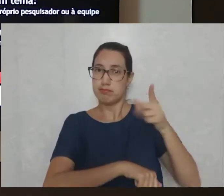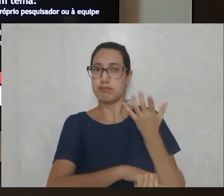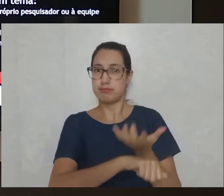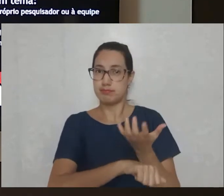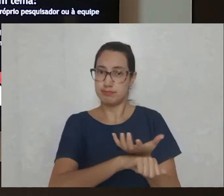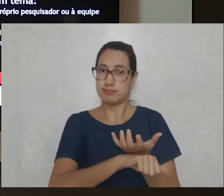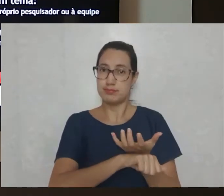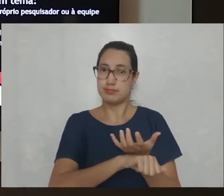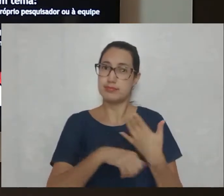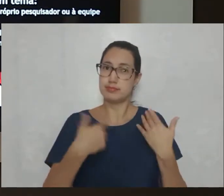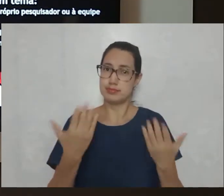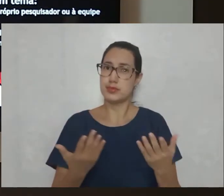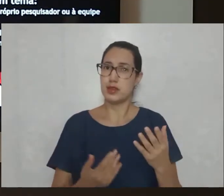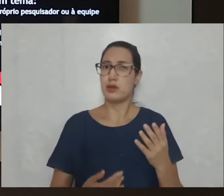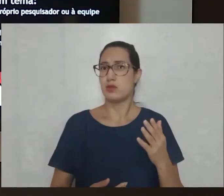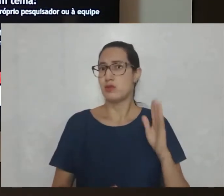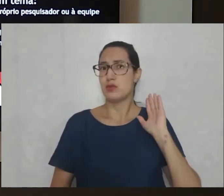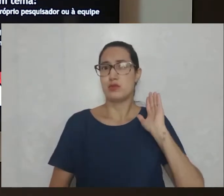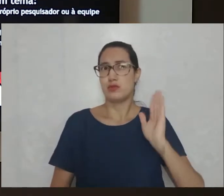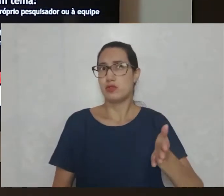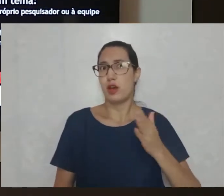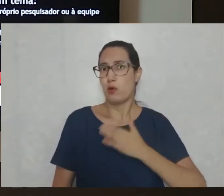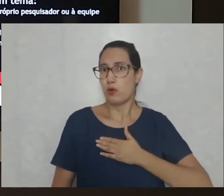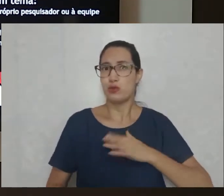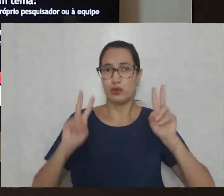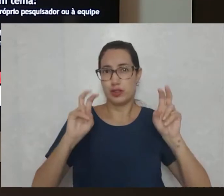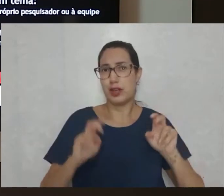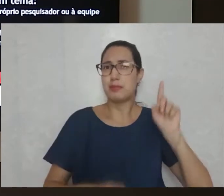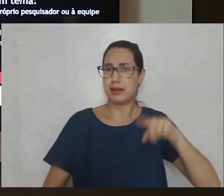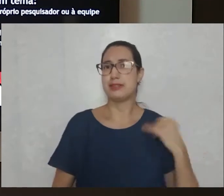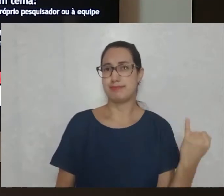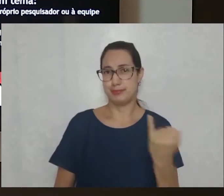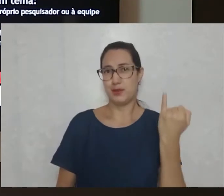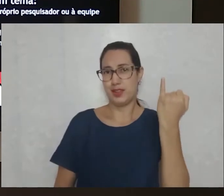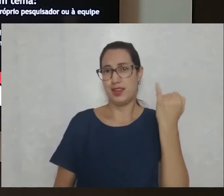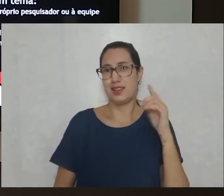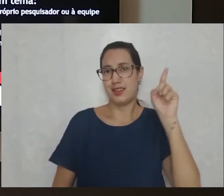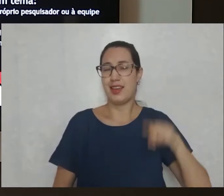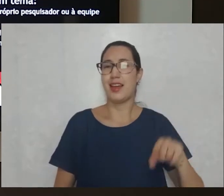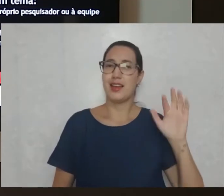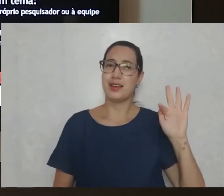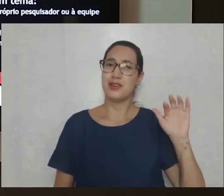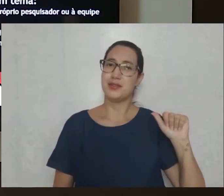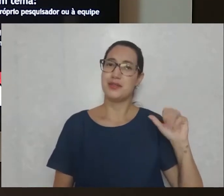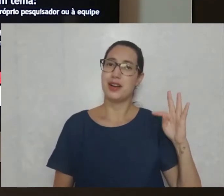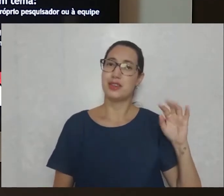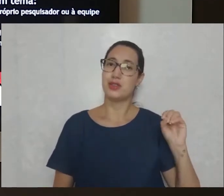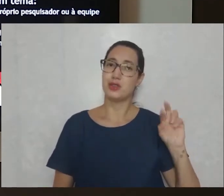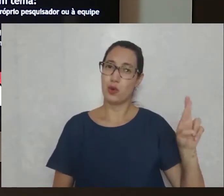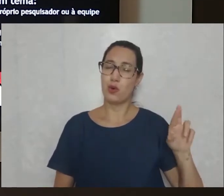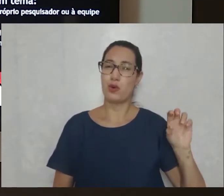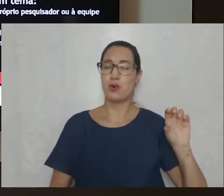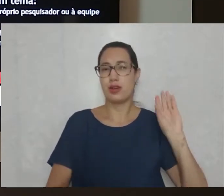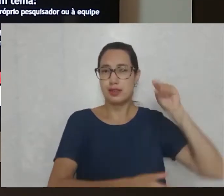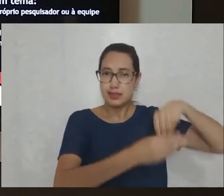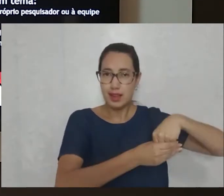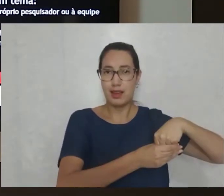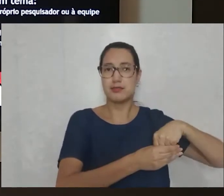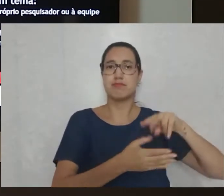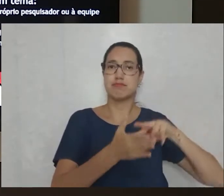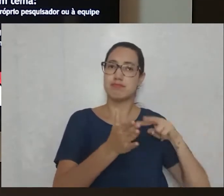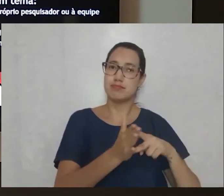você gostar de um tema já é um fator interno. Aí outra questão, não só você gostar, mas você conhecer muito sobre o tema. Então assim, você